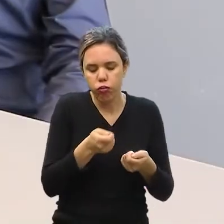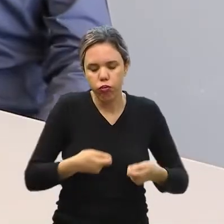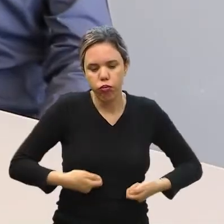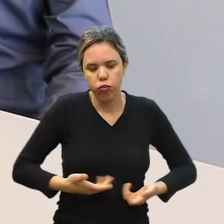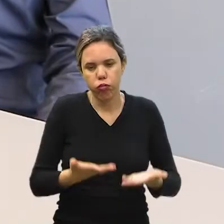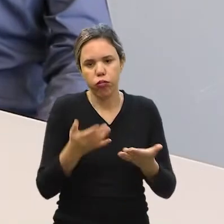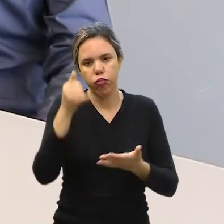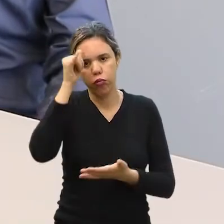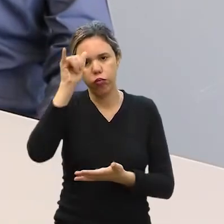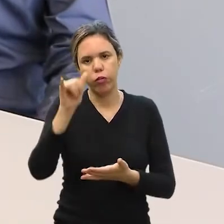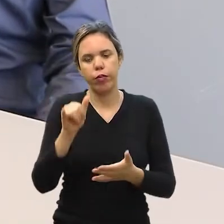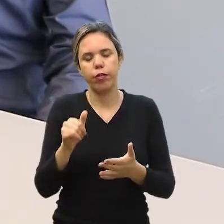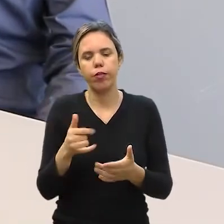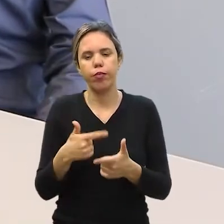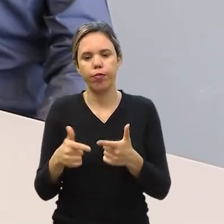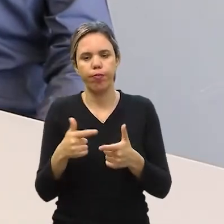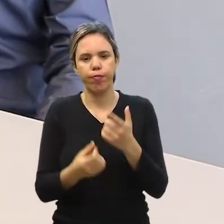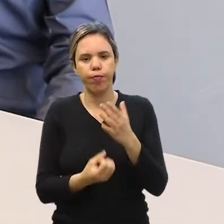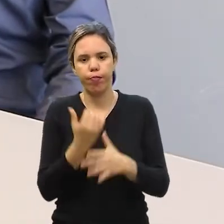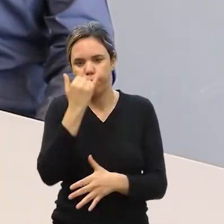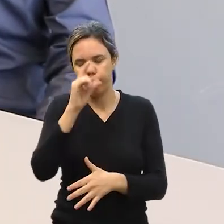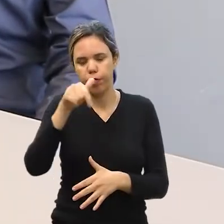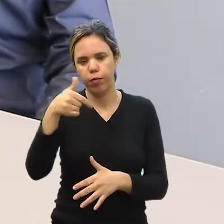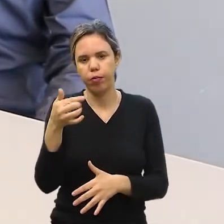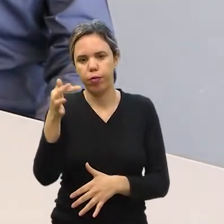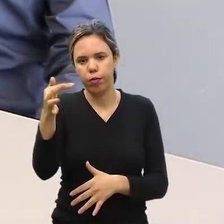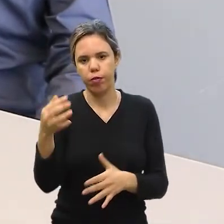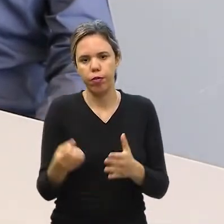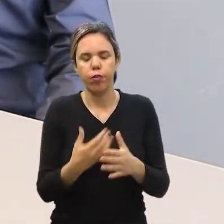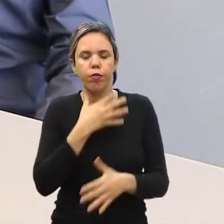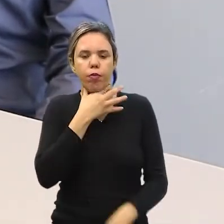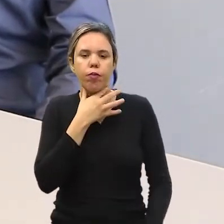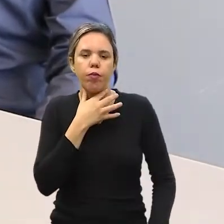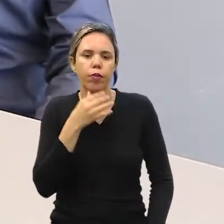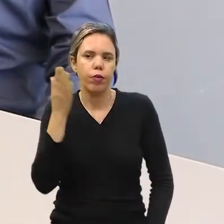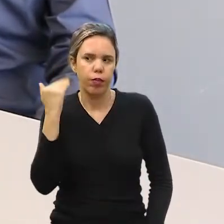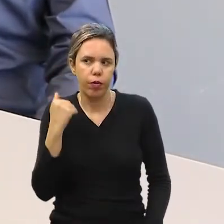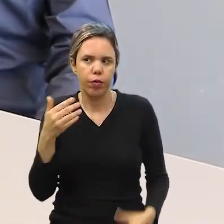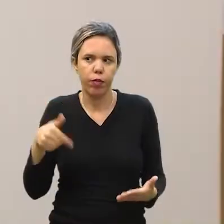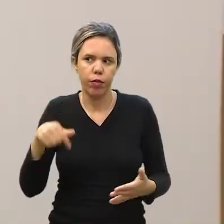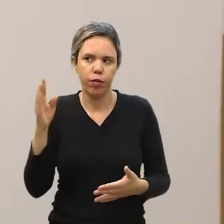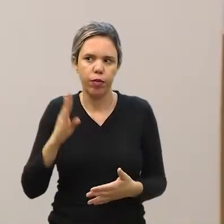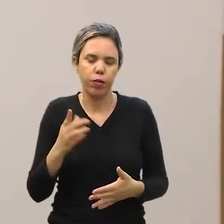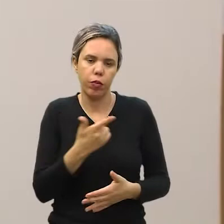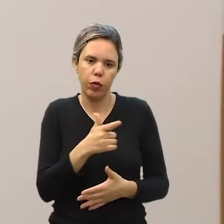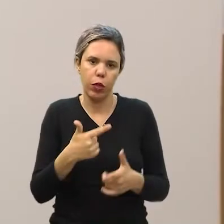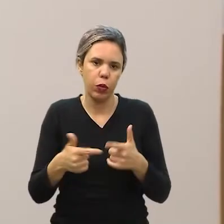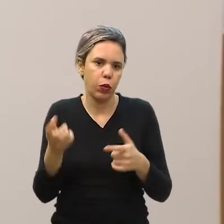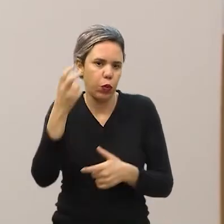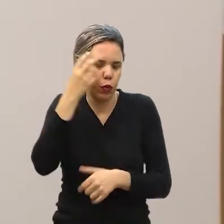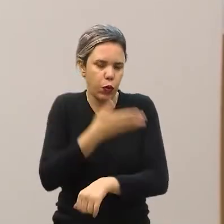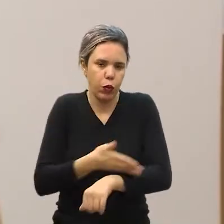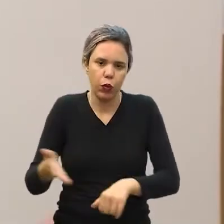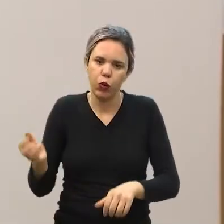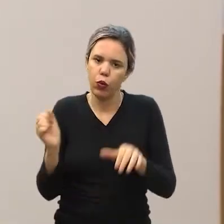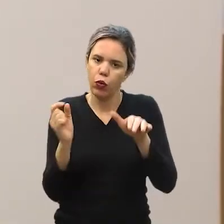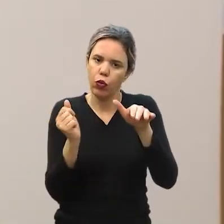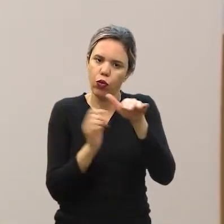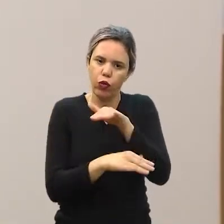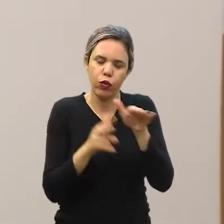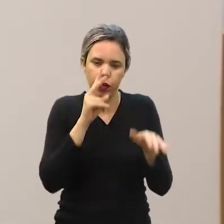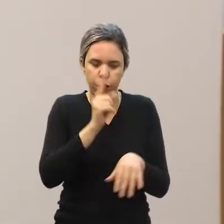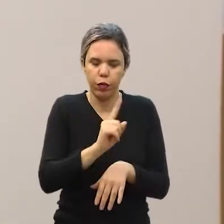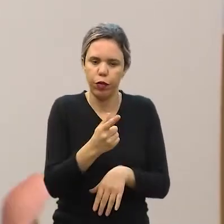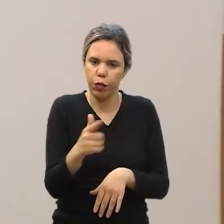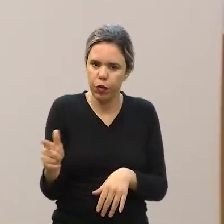se precavendo um pouco mais para cenários críticos. Porque a gente sabe, aqui no Brasil não existe uma cultura de poupança muito